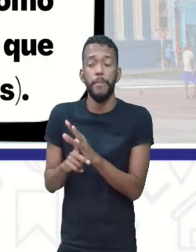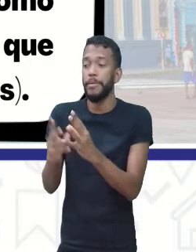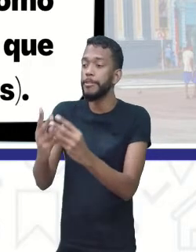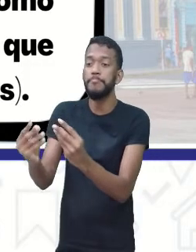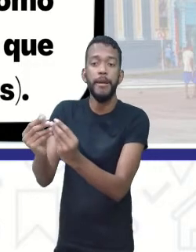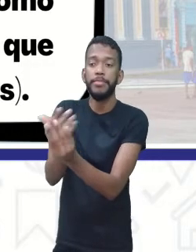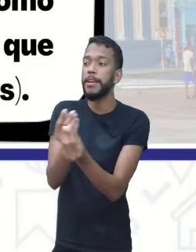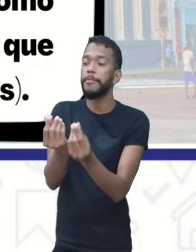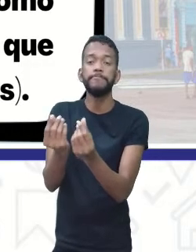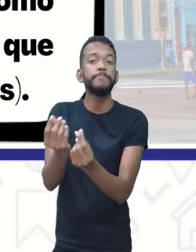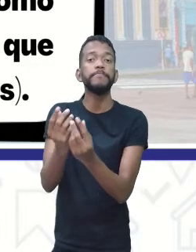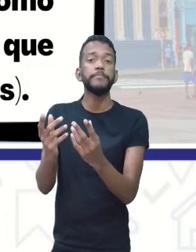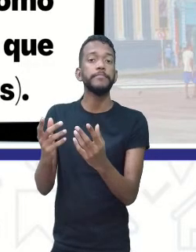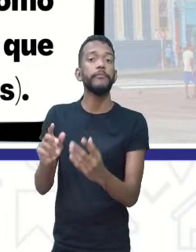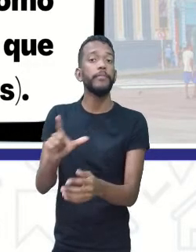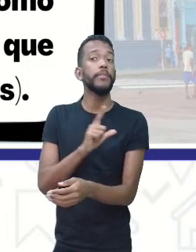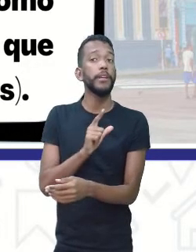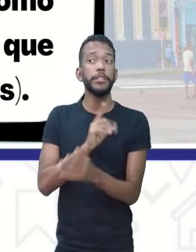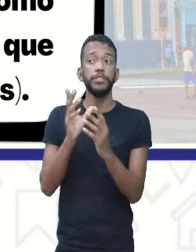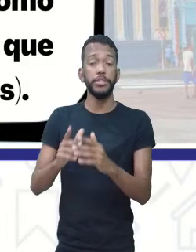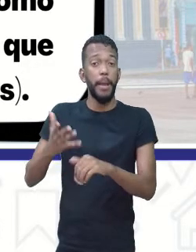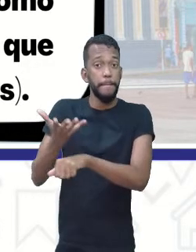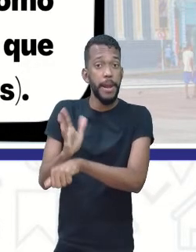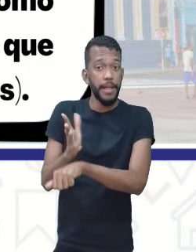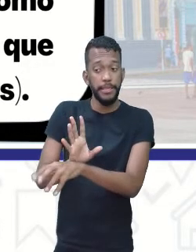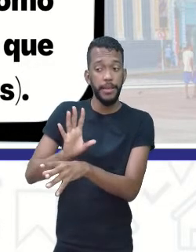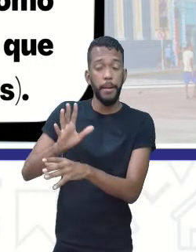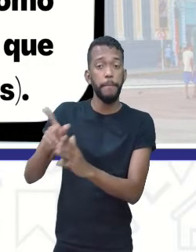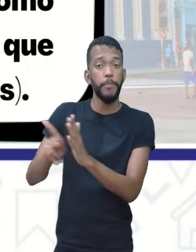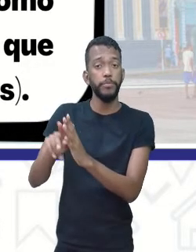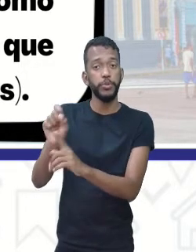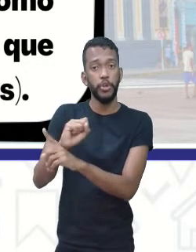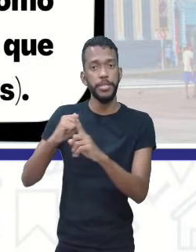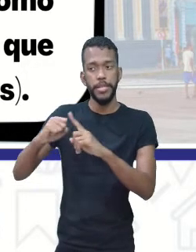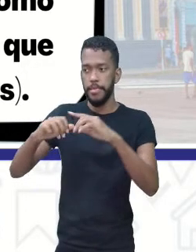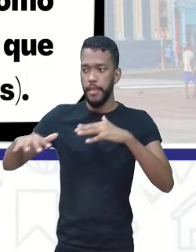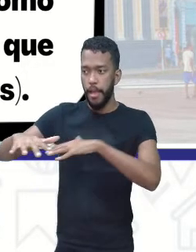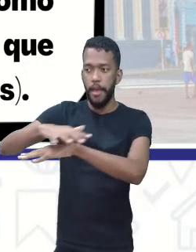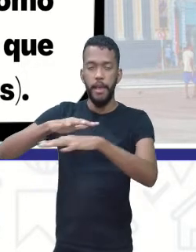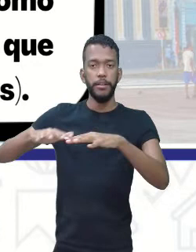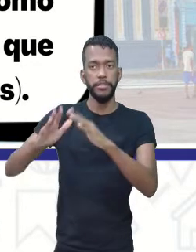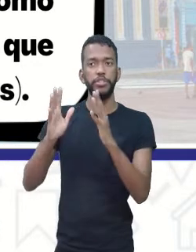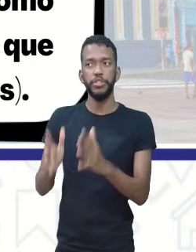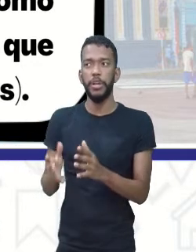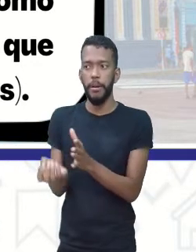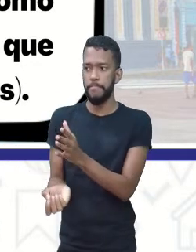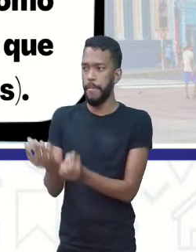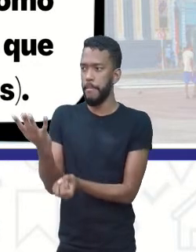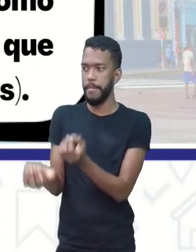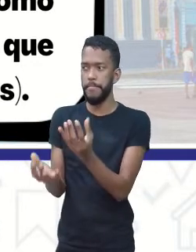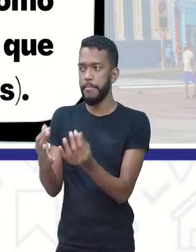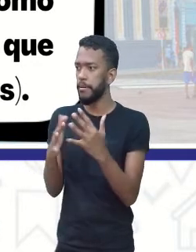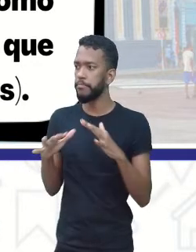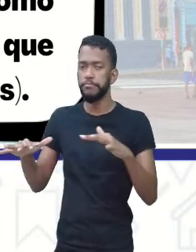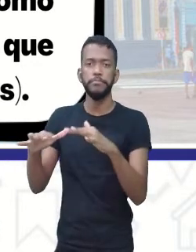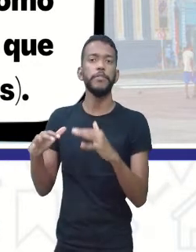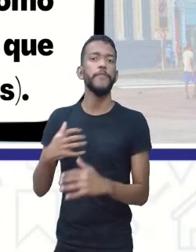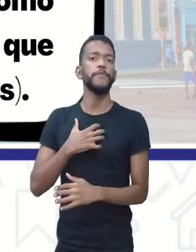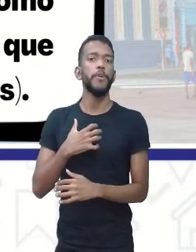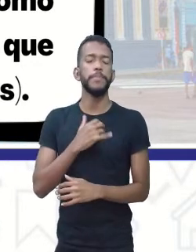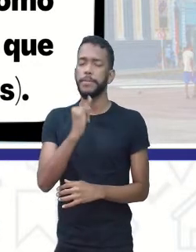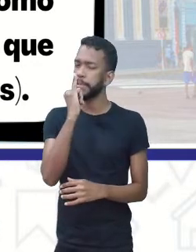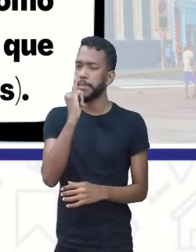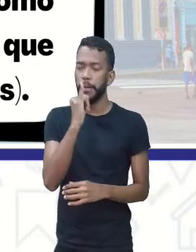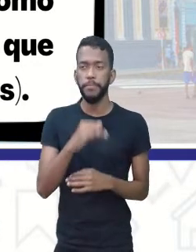eles dizem respeito àquelas práticas da sociedade que se manifestam de várias formas. Como, por